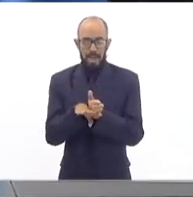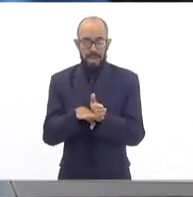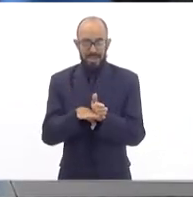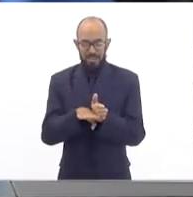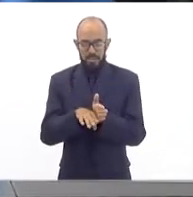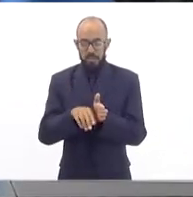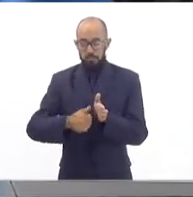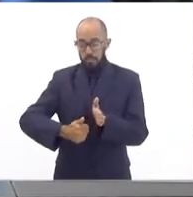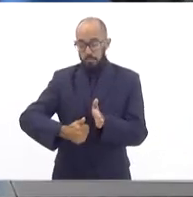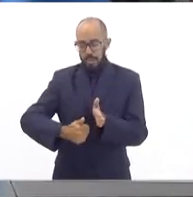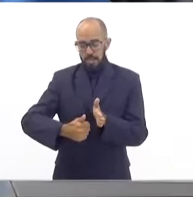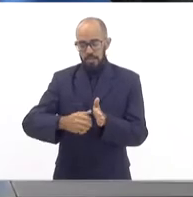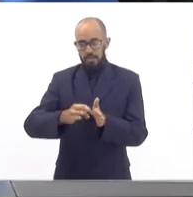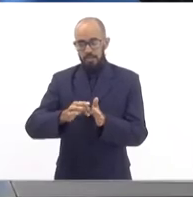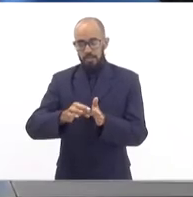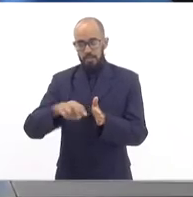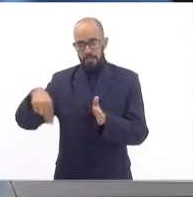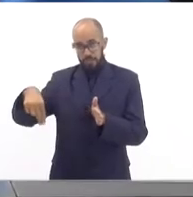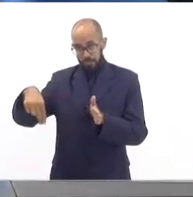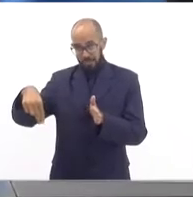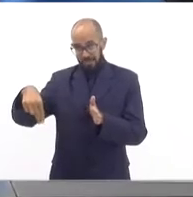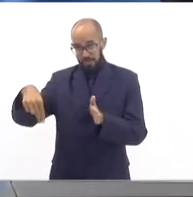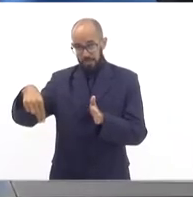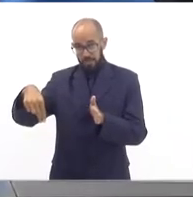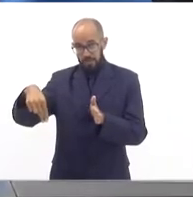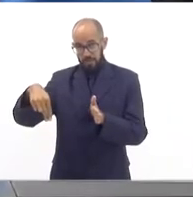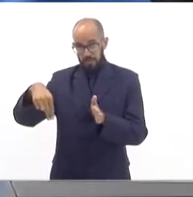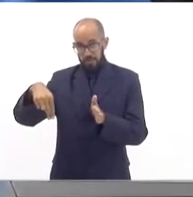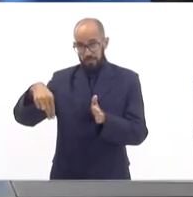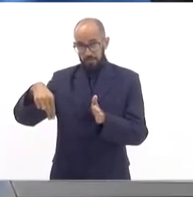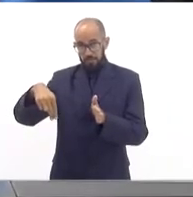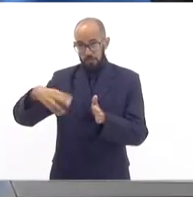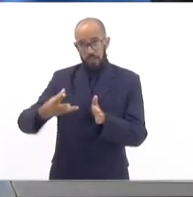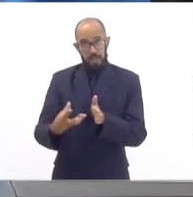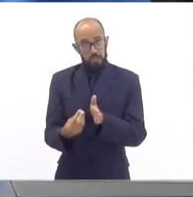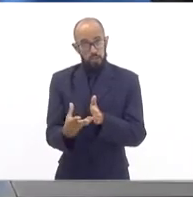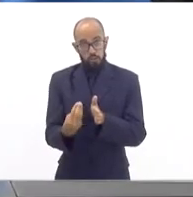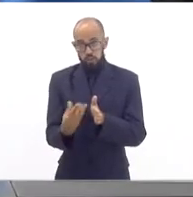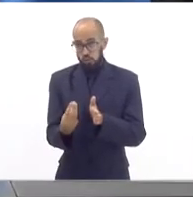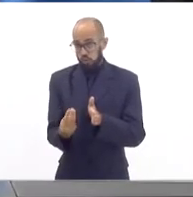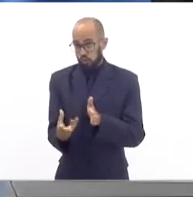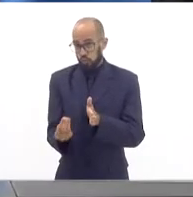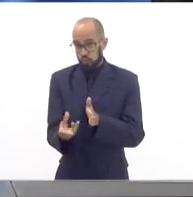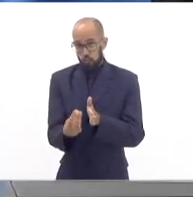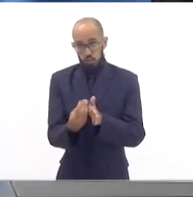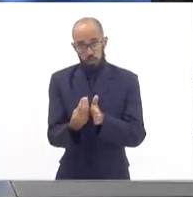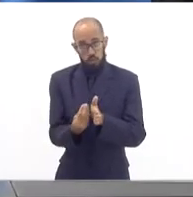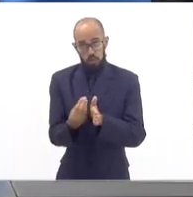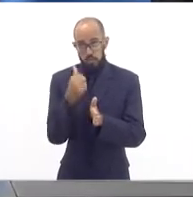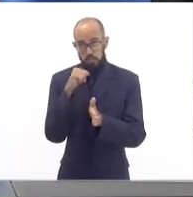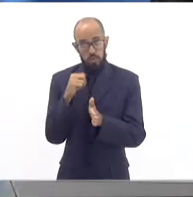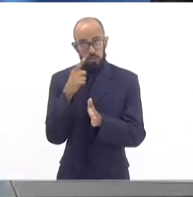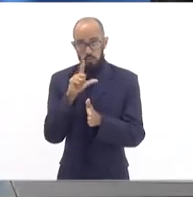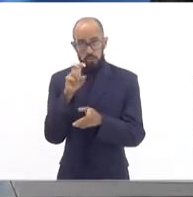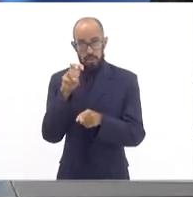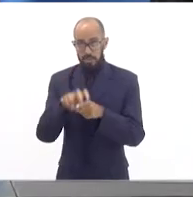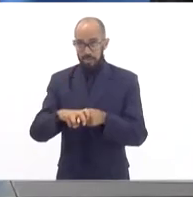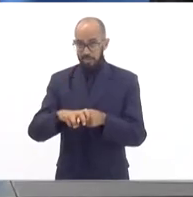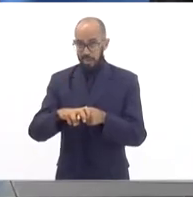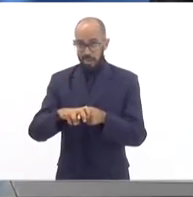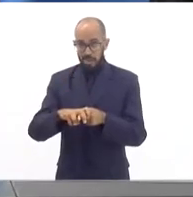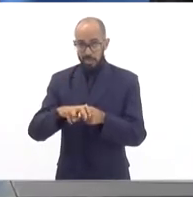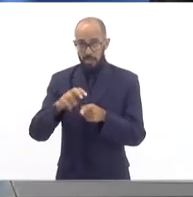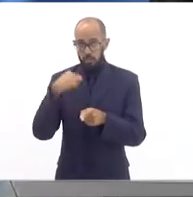primeira estação, que é a estação de Antares, quando para lá já passa cheio. E a mulherada não consegue sentar. E é